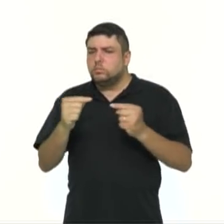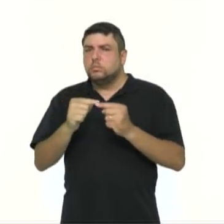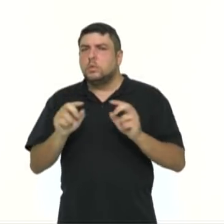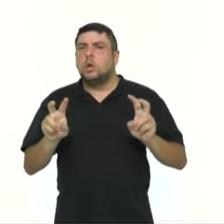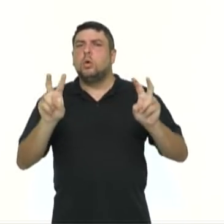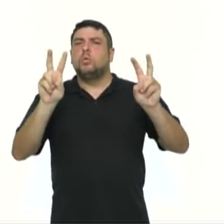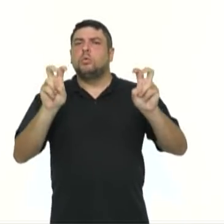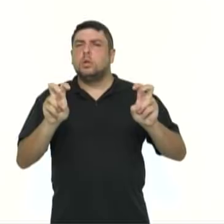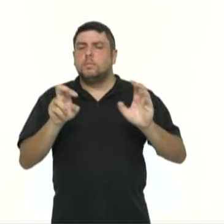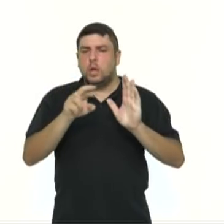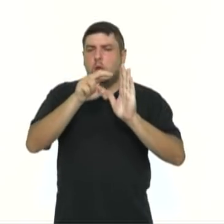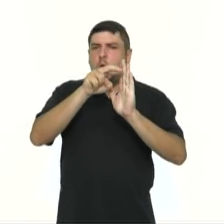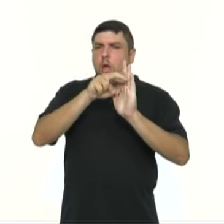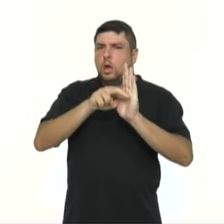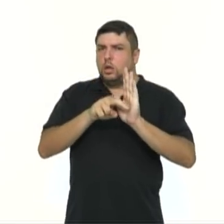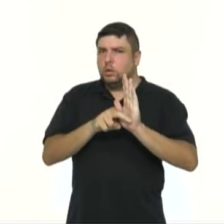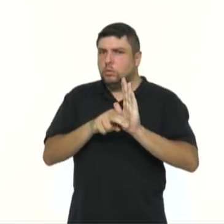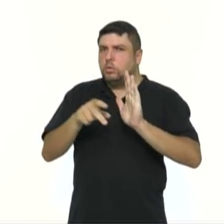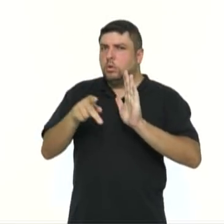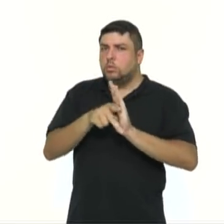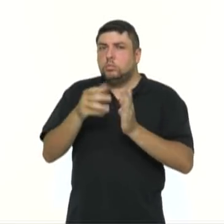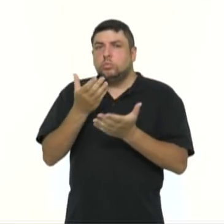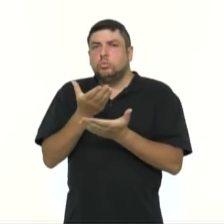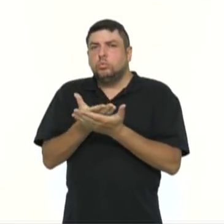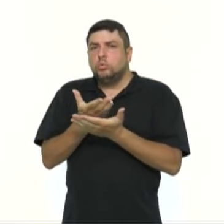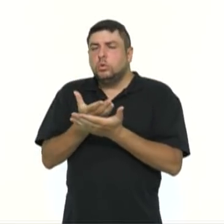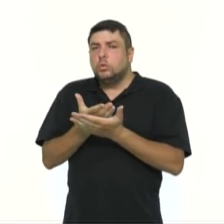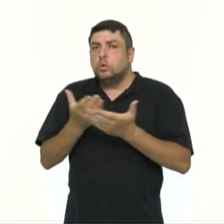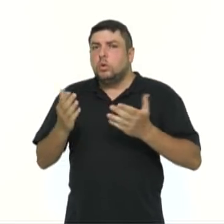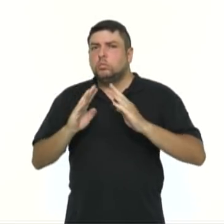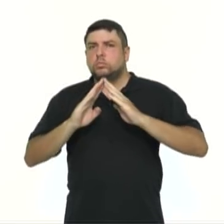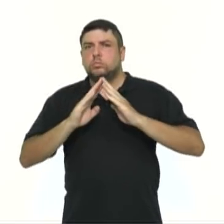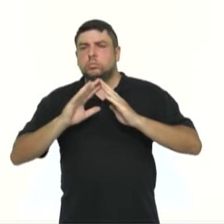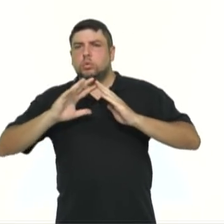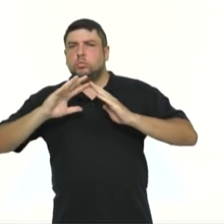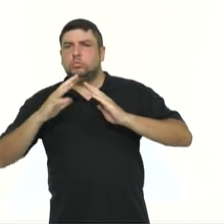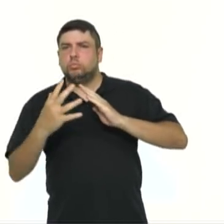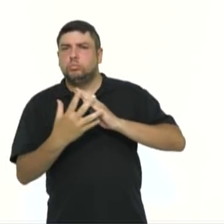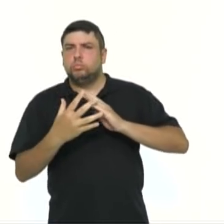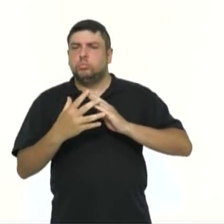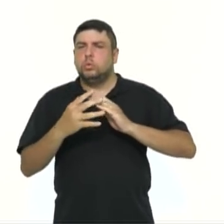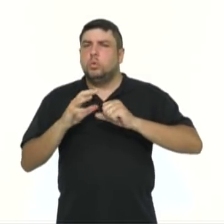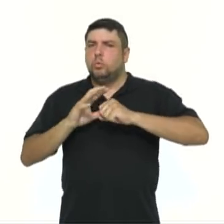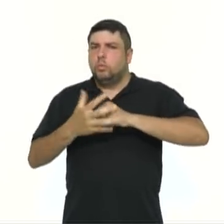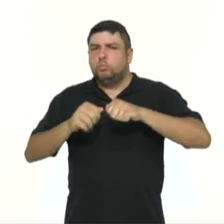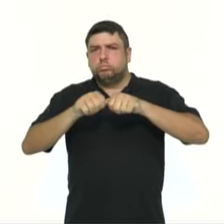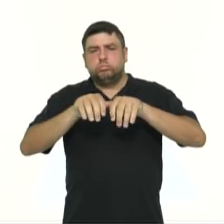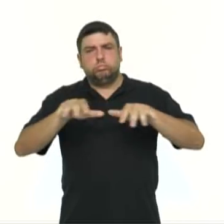de Estudos na Pandemia. Isso mesmo, rotinas de estudos na